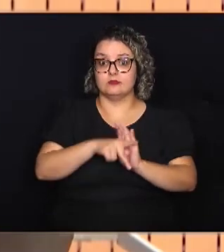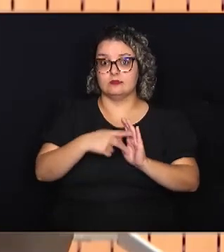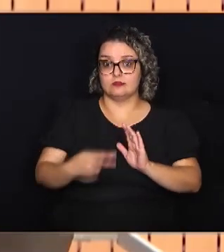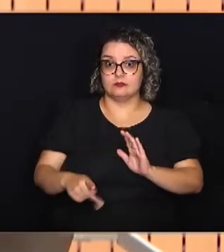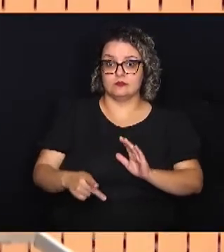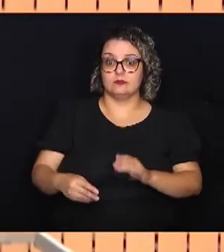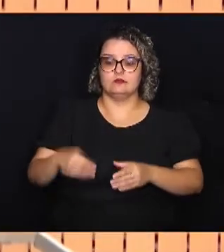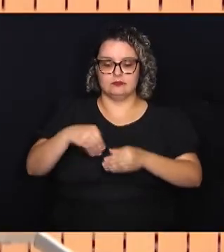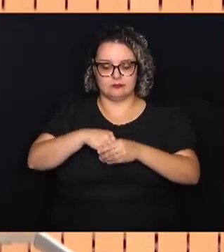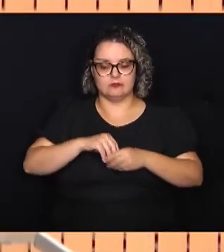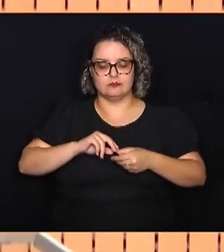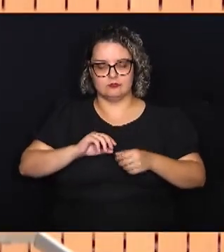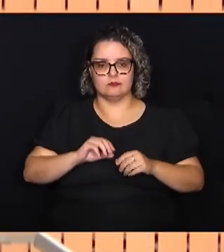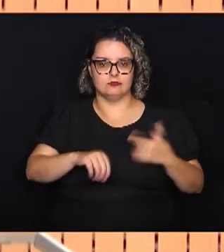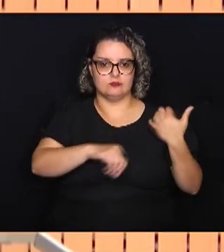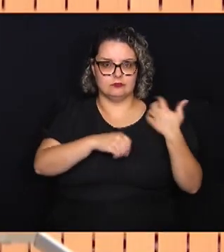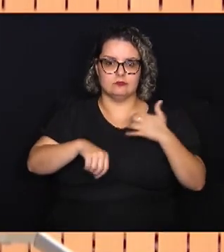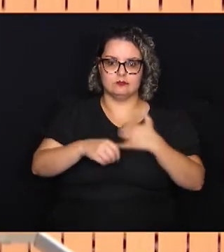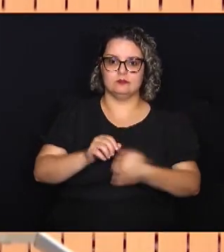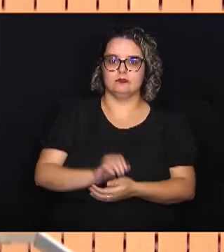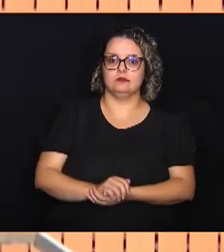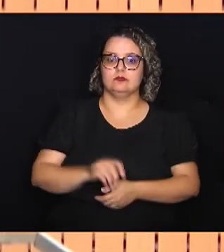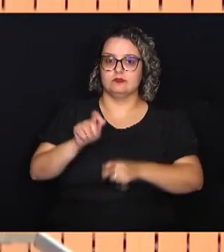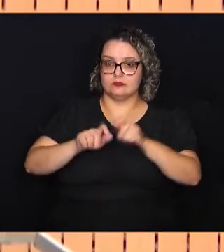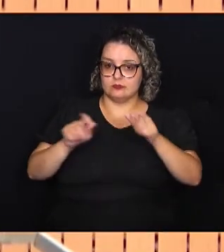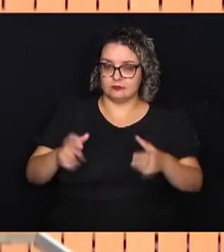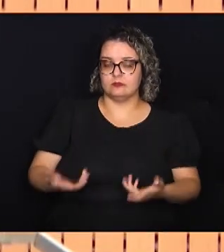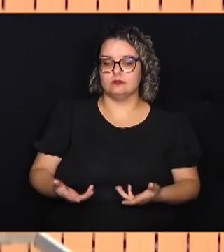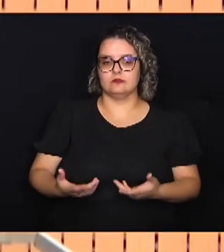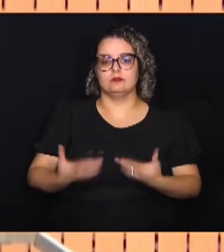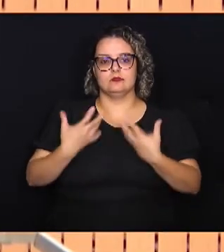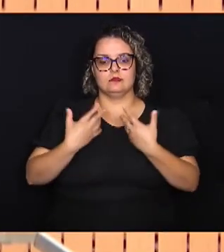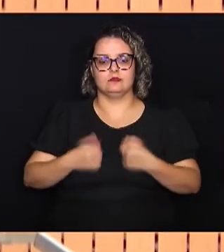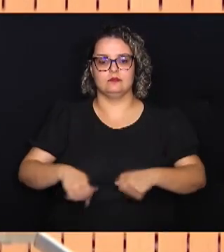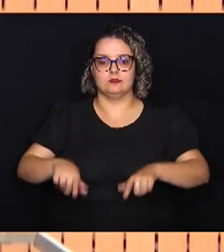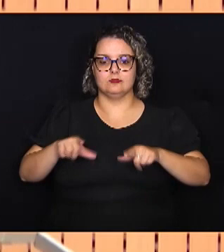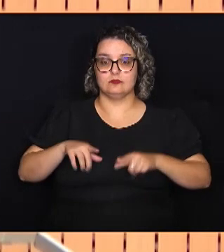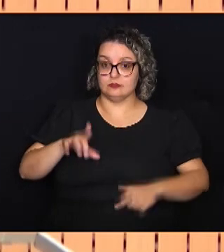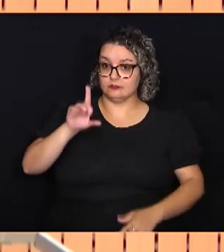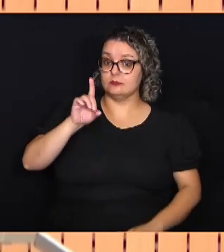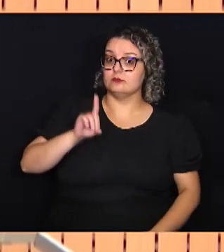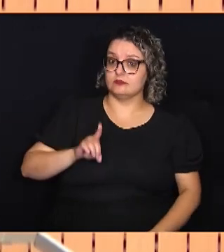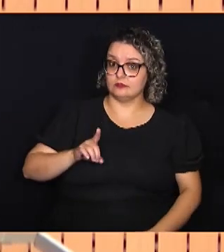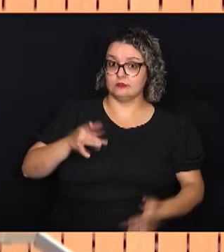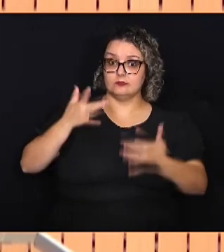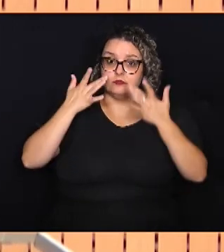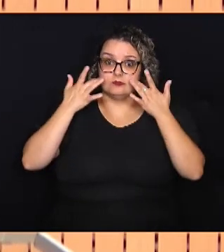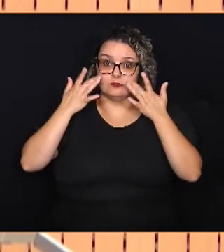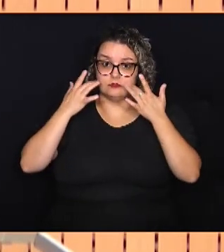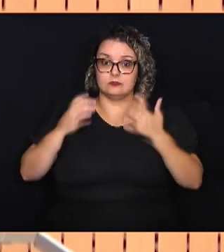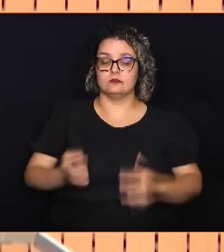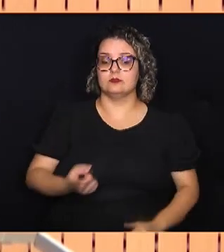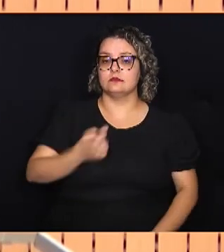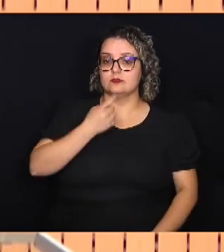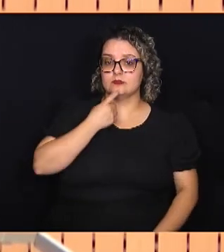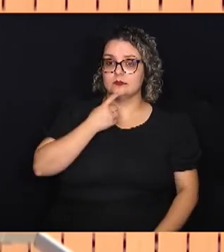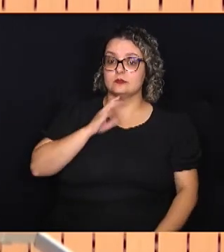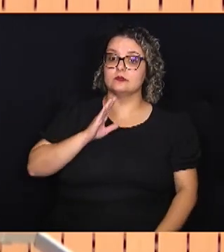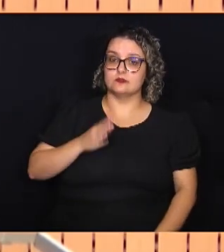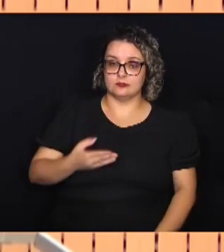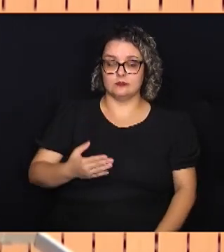da nossa orquestra. A personalidade que recebeu a honraria foi a diretora de teatro de Campinas, já in